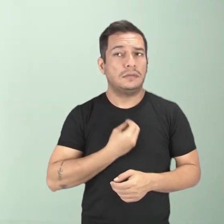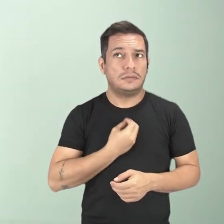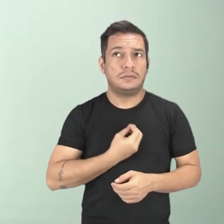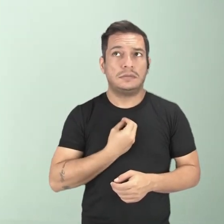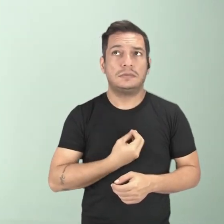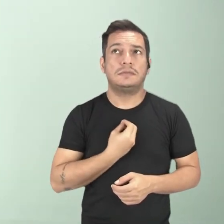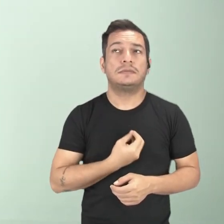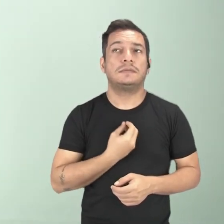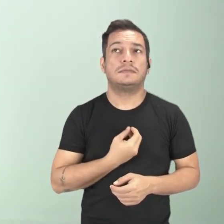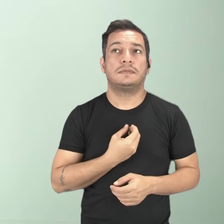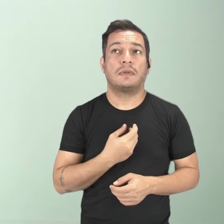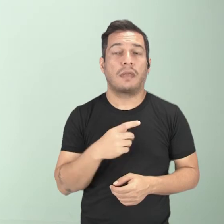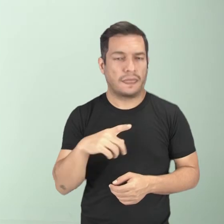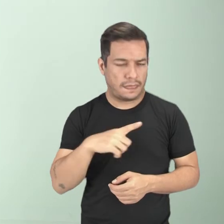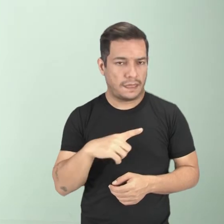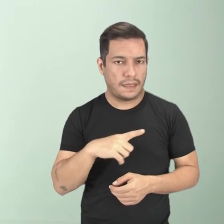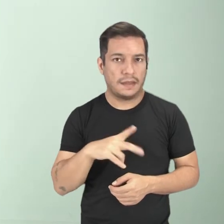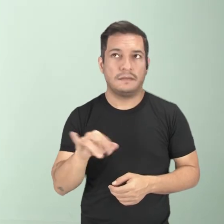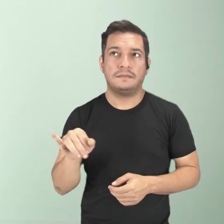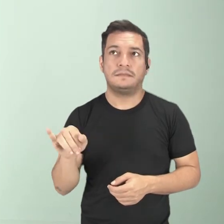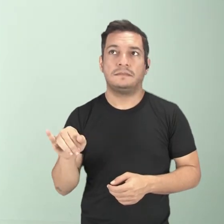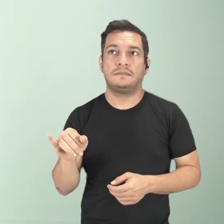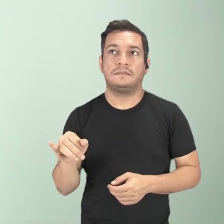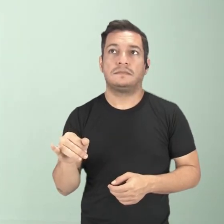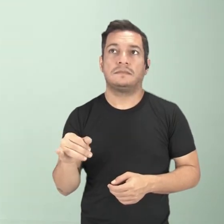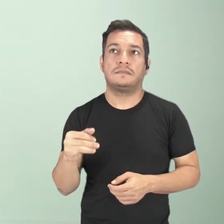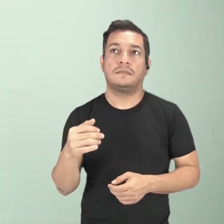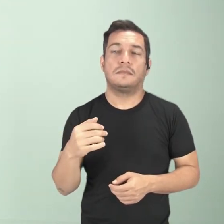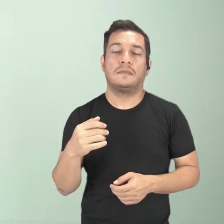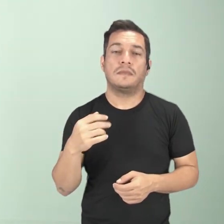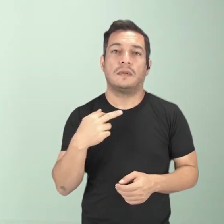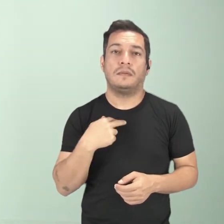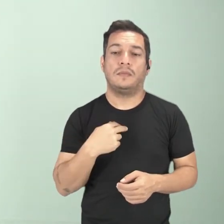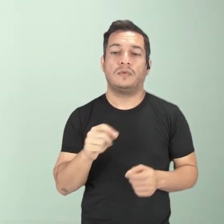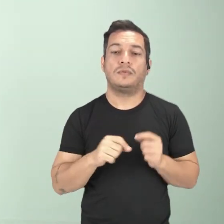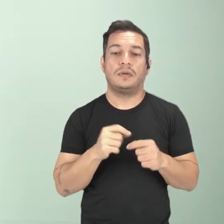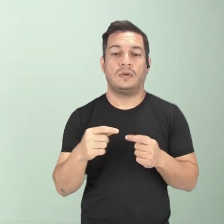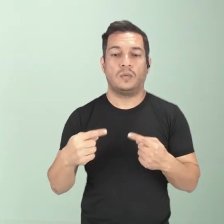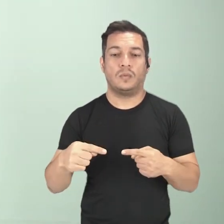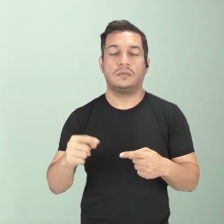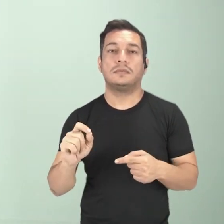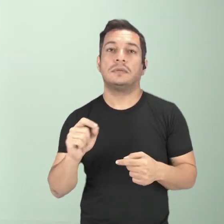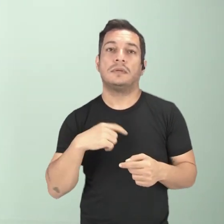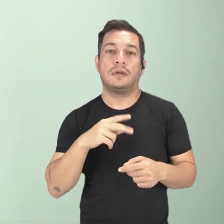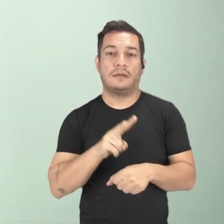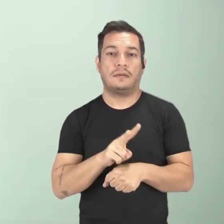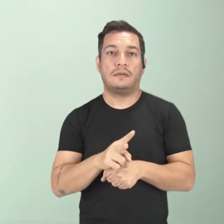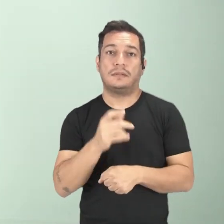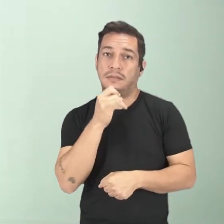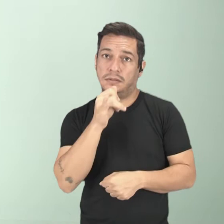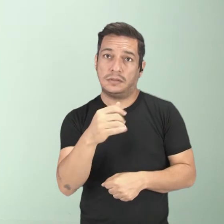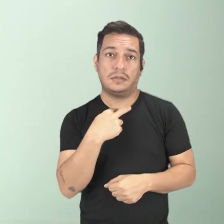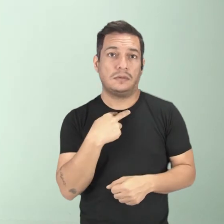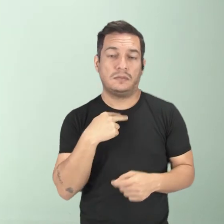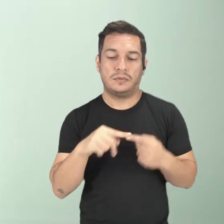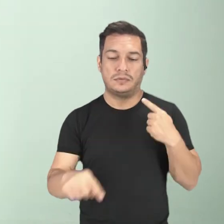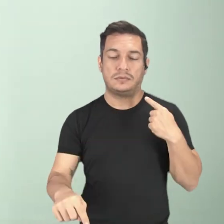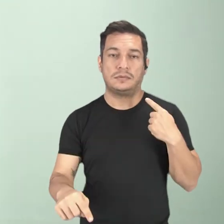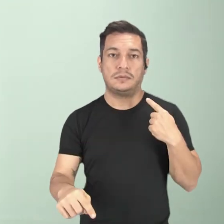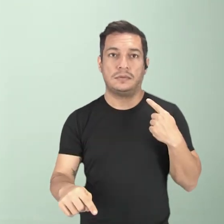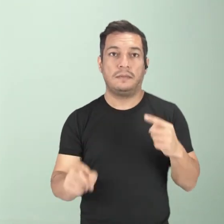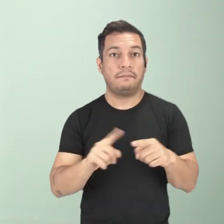pode ela não pode ir contra o que diz o princípio de conservação da energia. Ela não pode violar esse